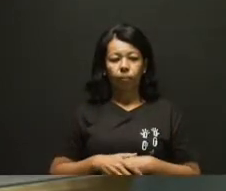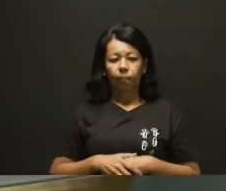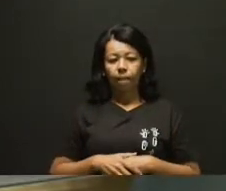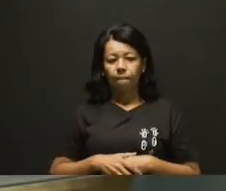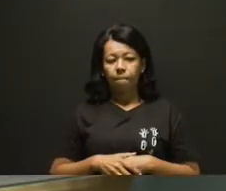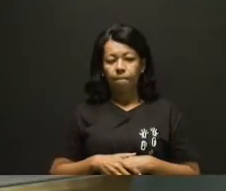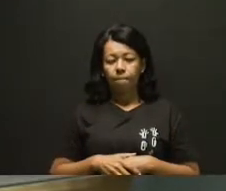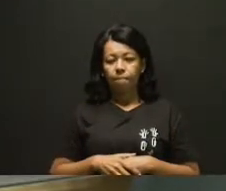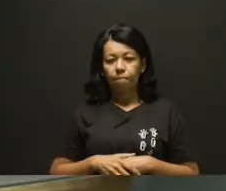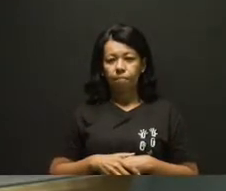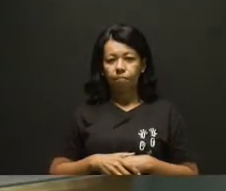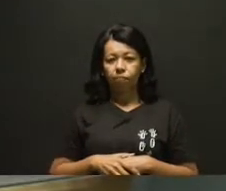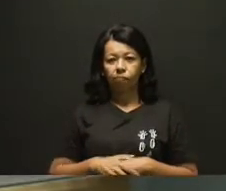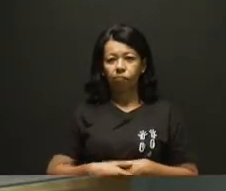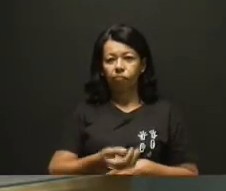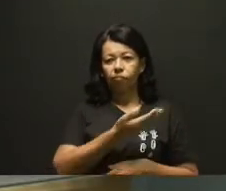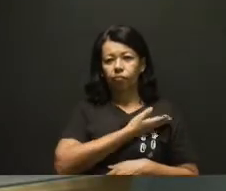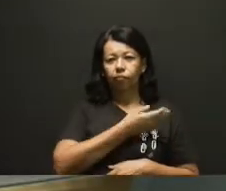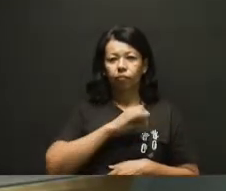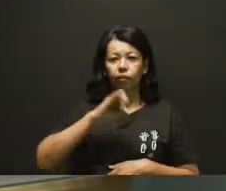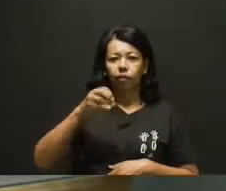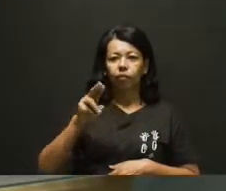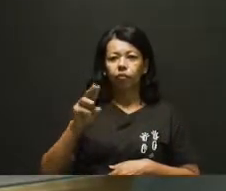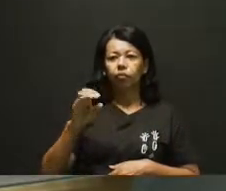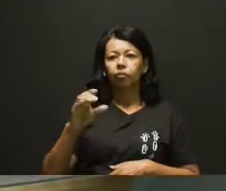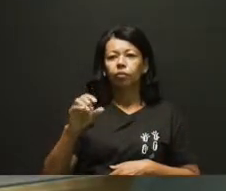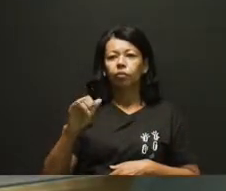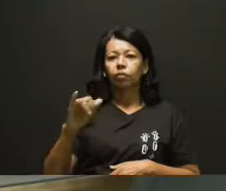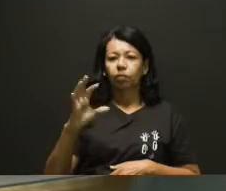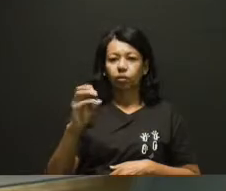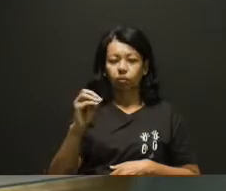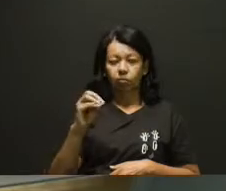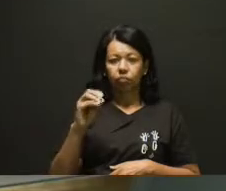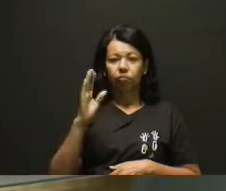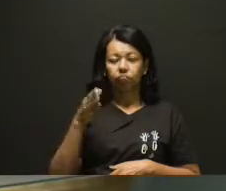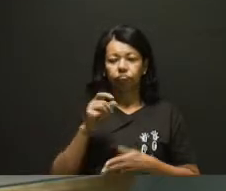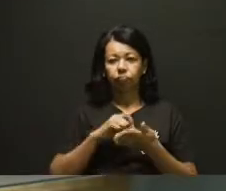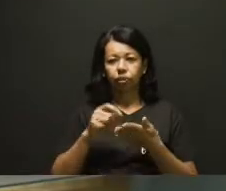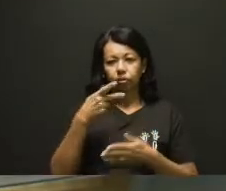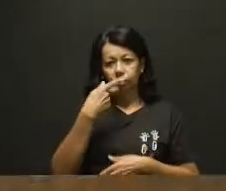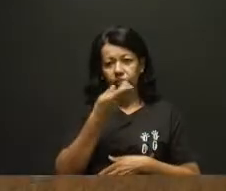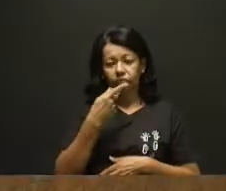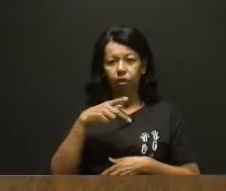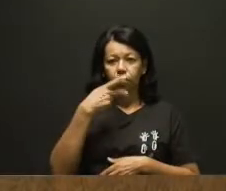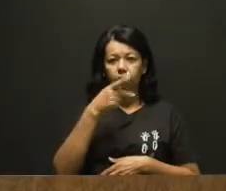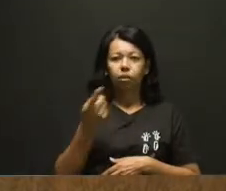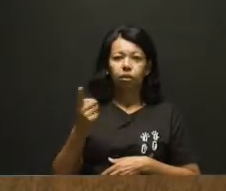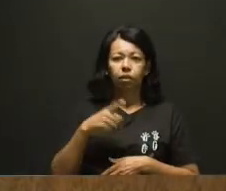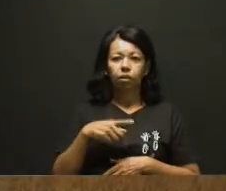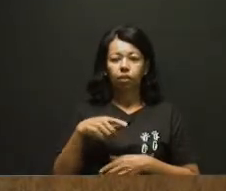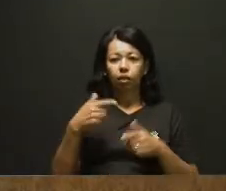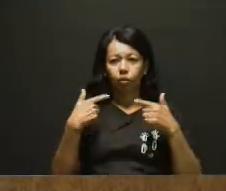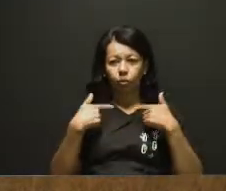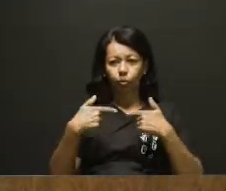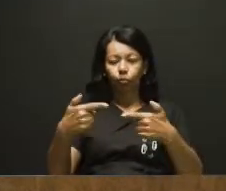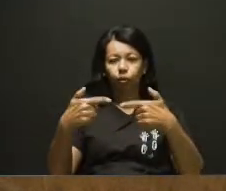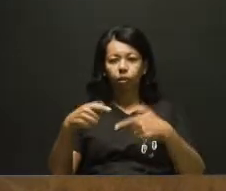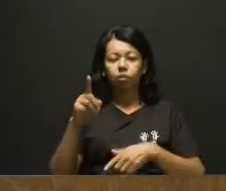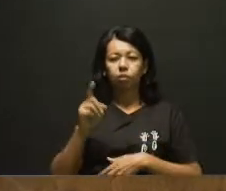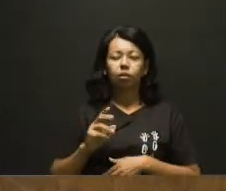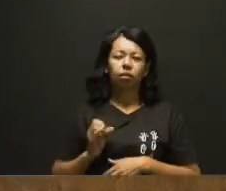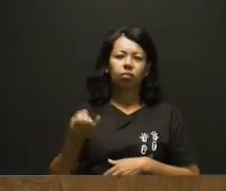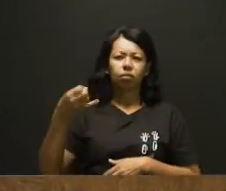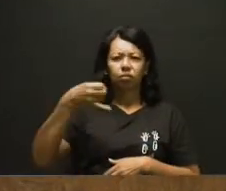o nome josé hélio já está registrado também sua forma dizer que nesta luta ela será